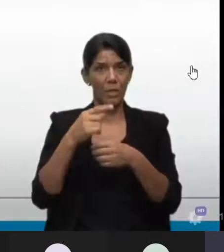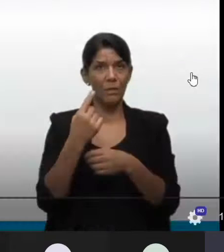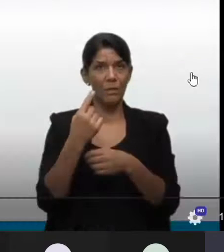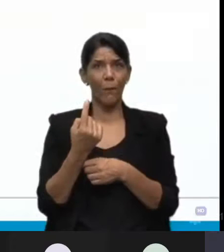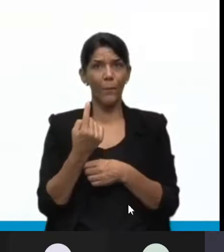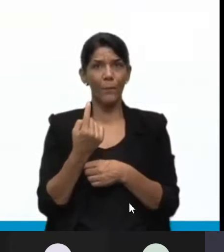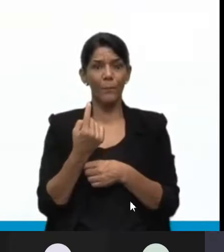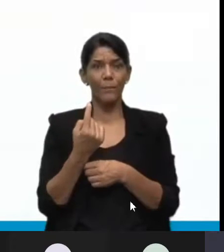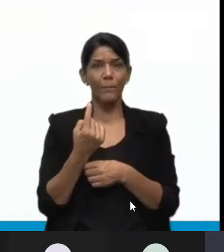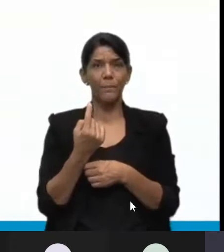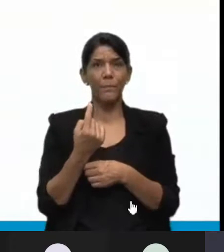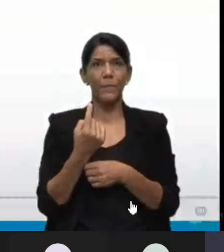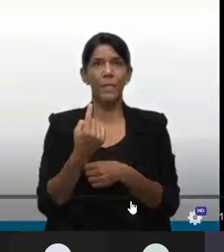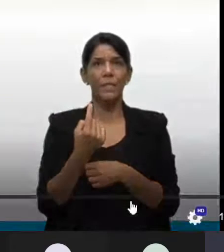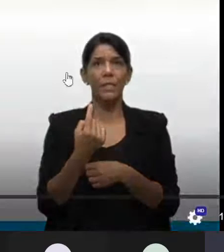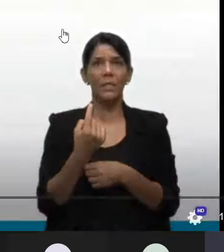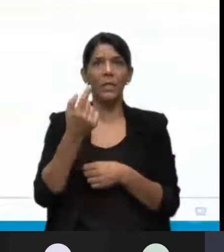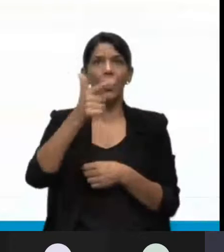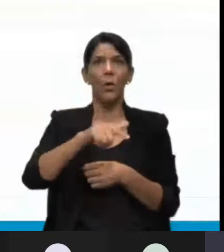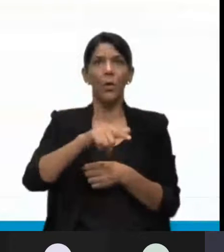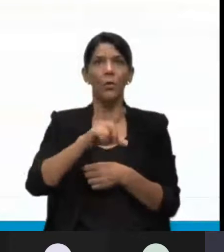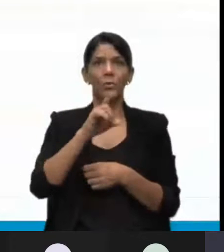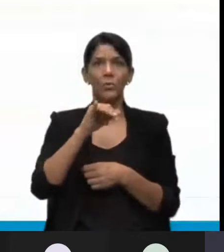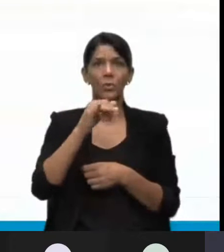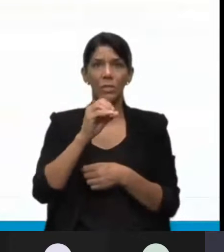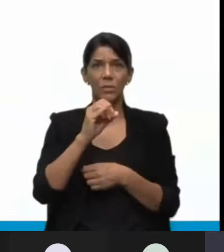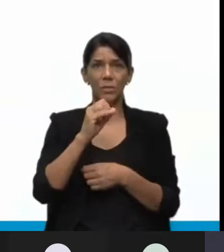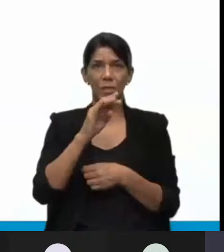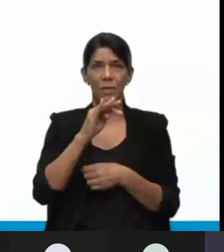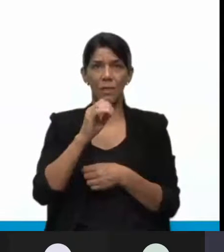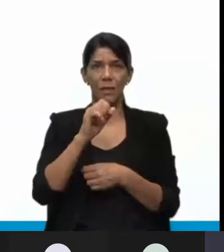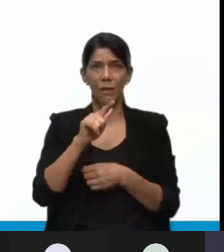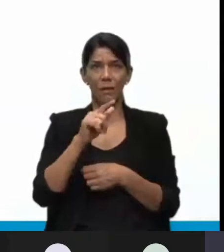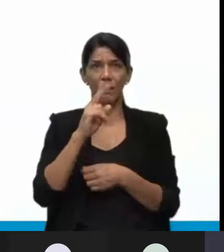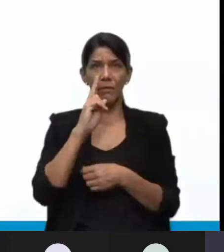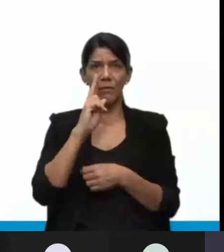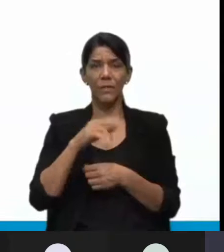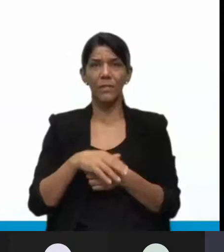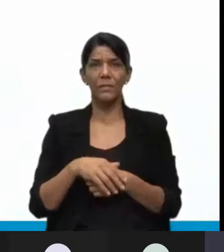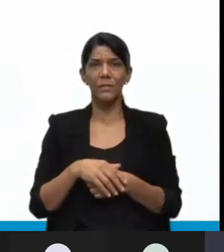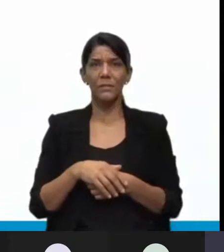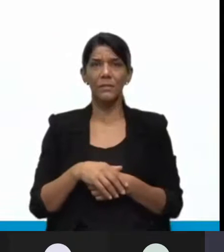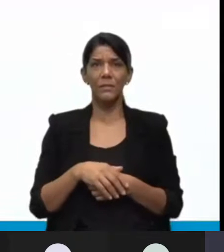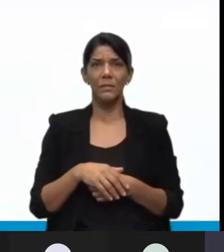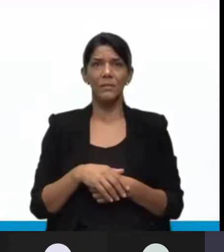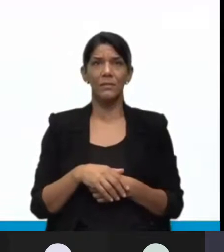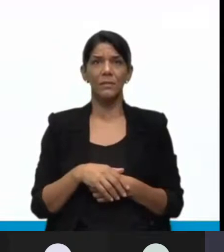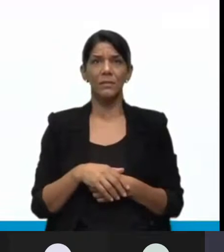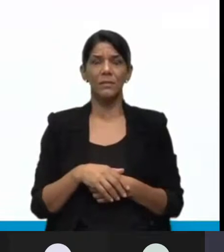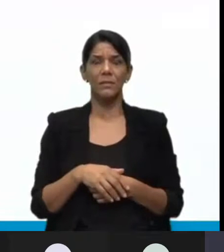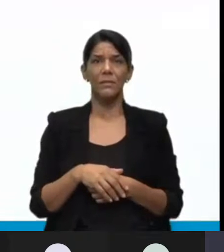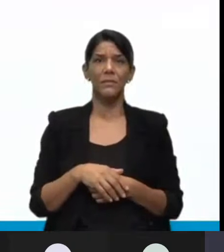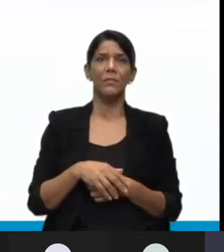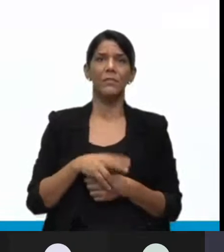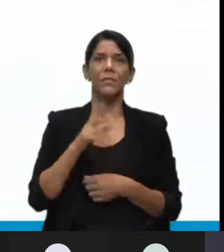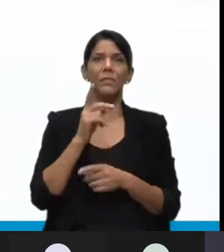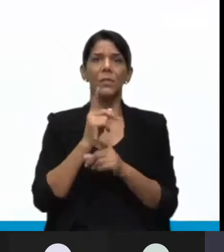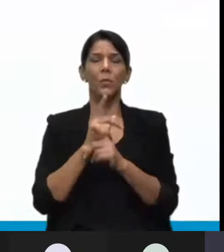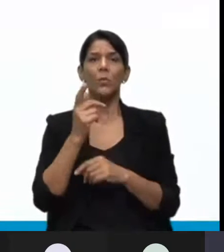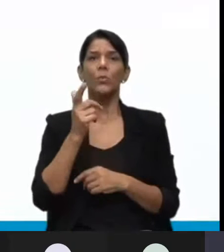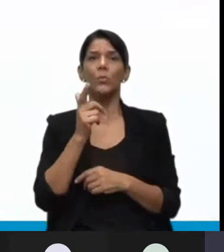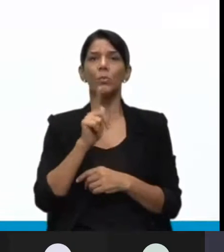um, aqui, ó, eu tenho um outro disco intercalar, ó, formato dele assim, tá? Então, deixa eu dar uma